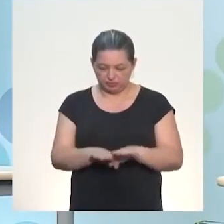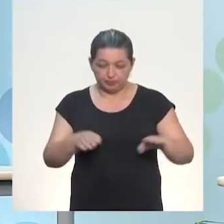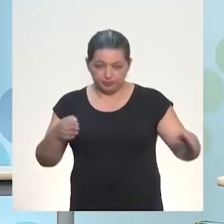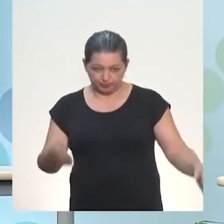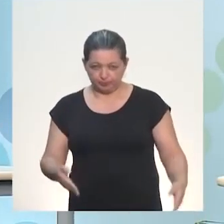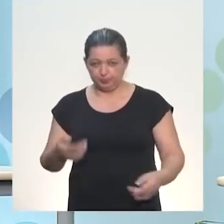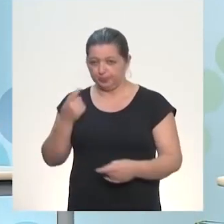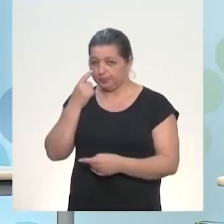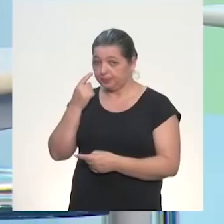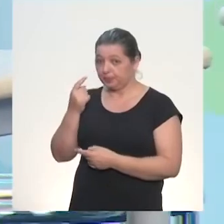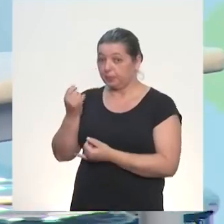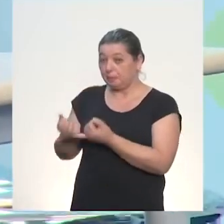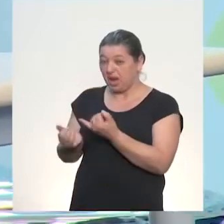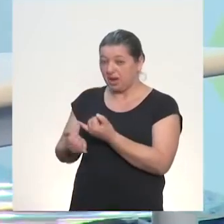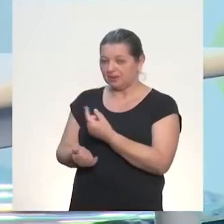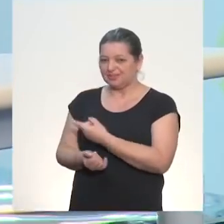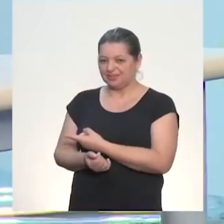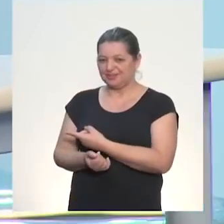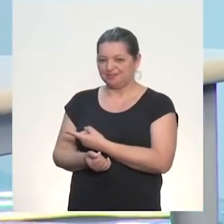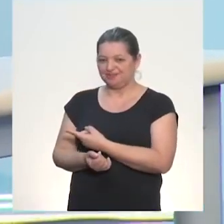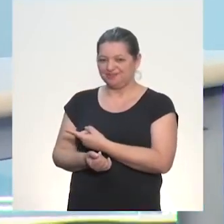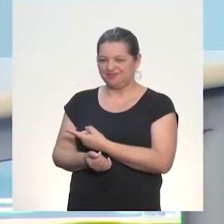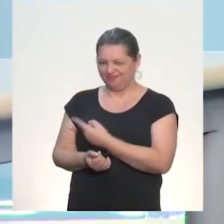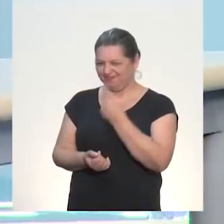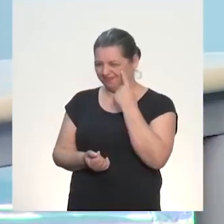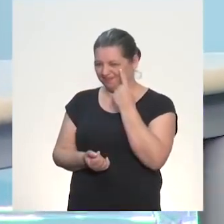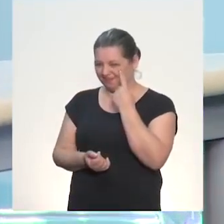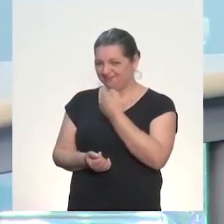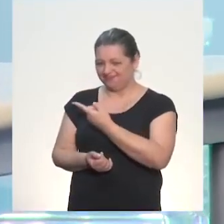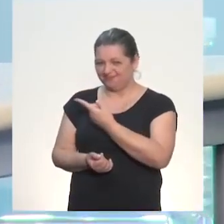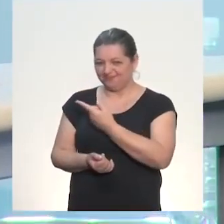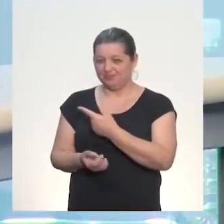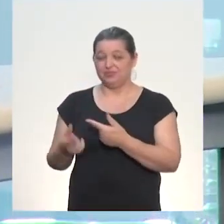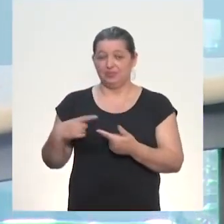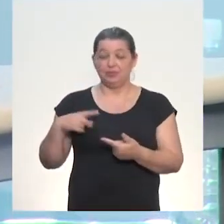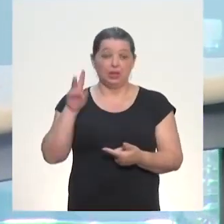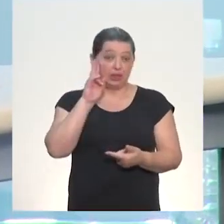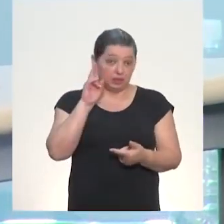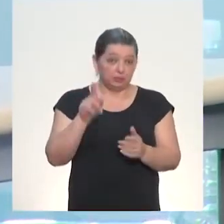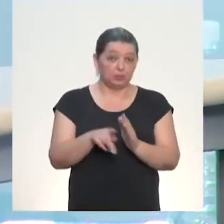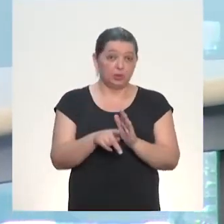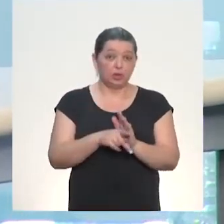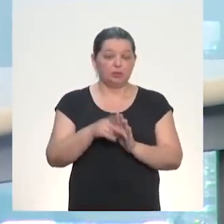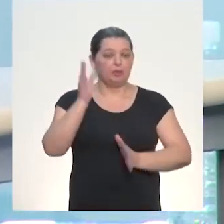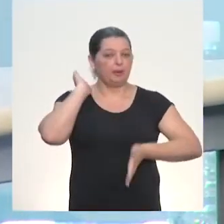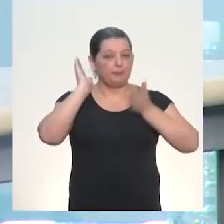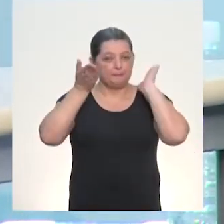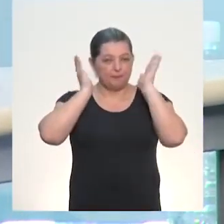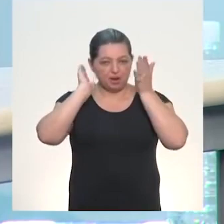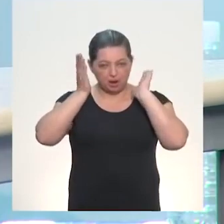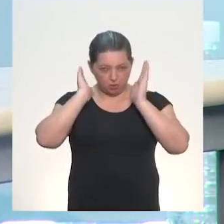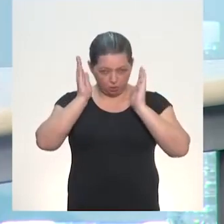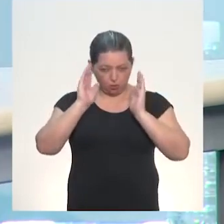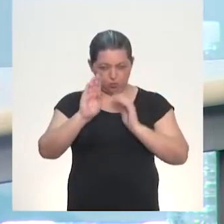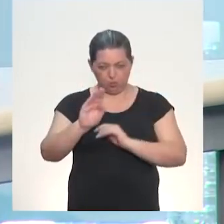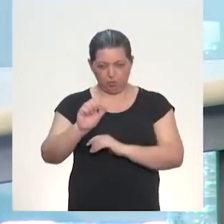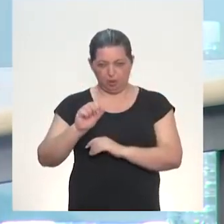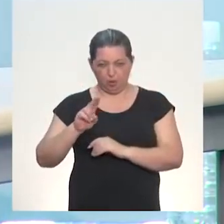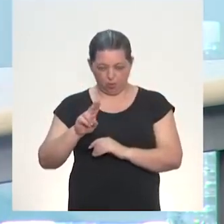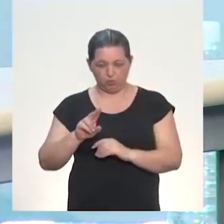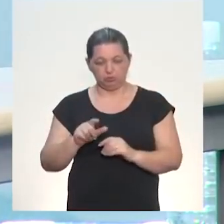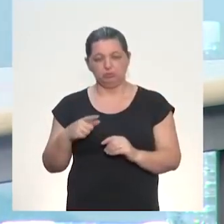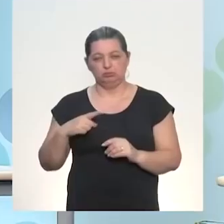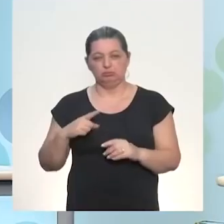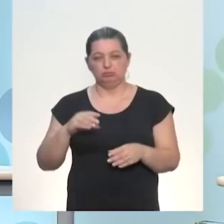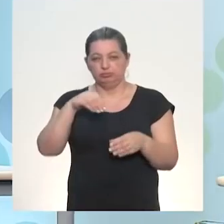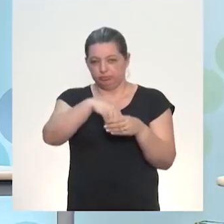cubinho aqui, ó, tá bom? Certo? Deu para ver? Então, lembra, a gente tinha o baú do caminhão, vamos imaginar que esse é o caminhão, e agora a gente tem as caixinhas lá